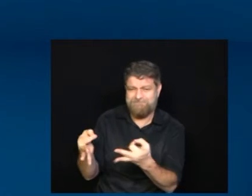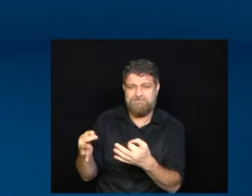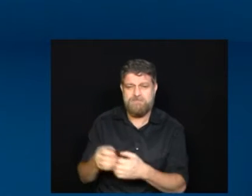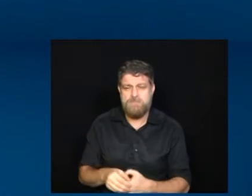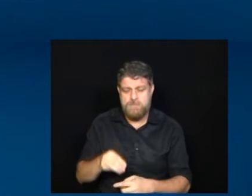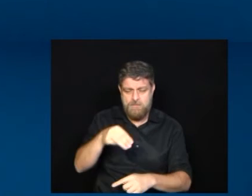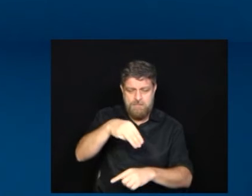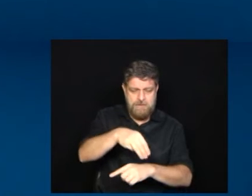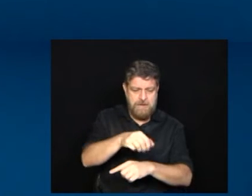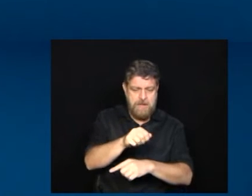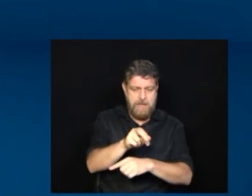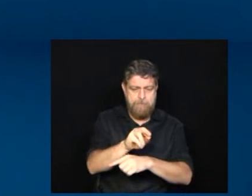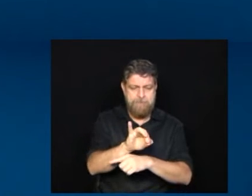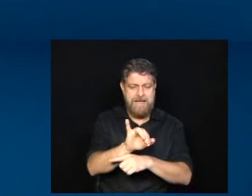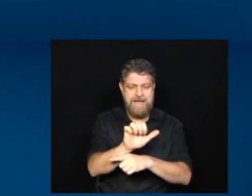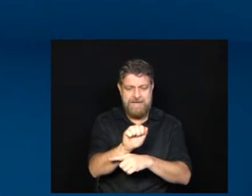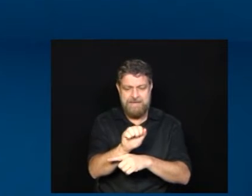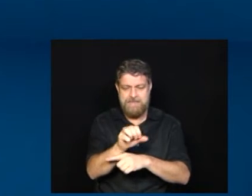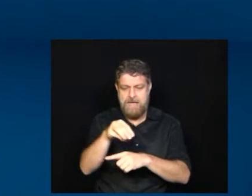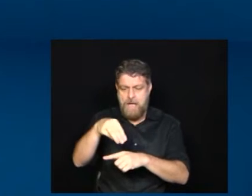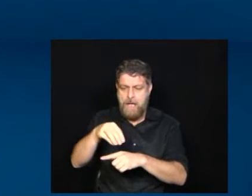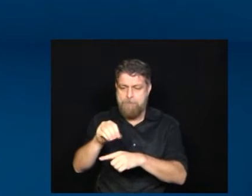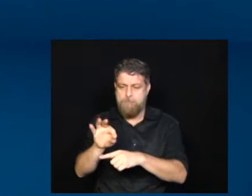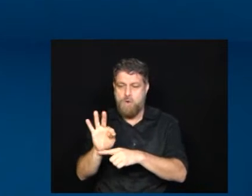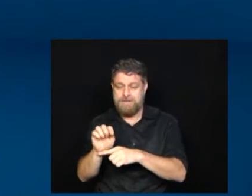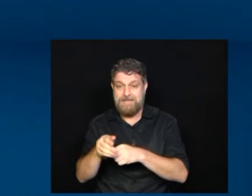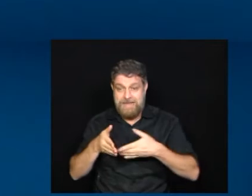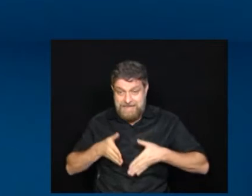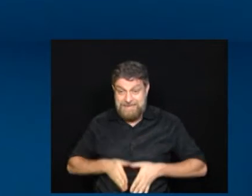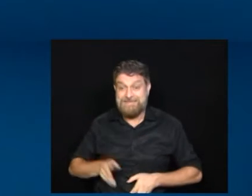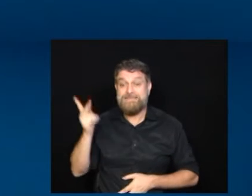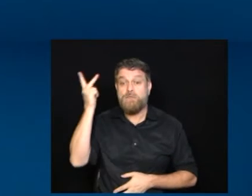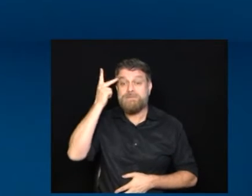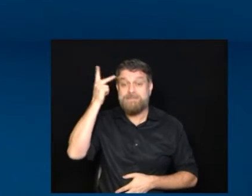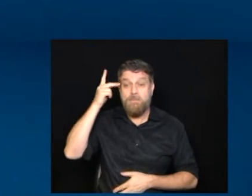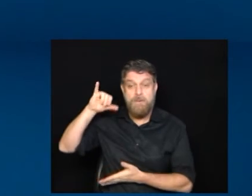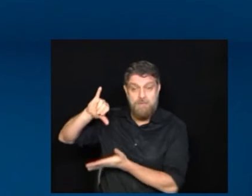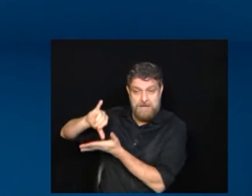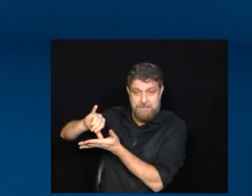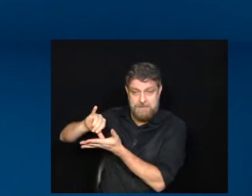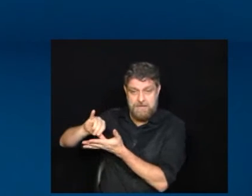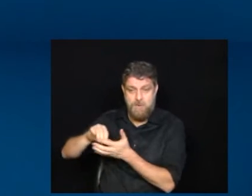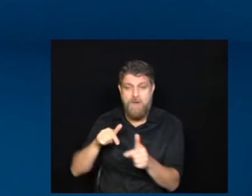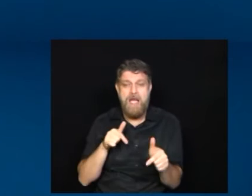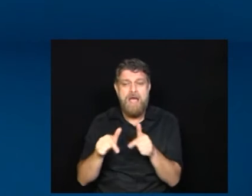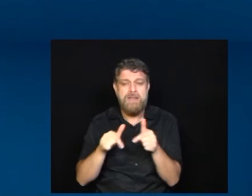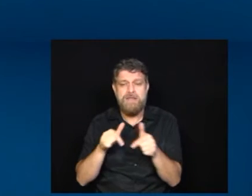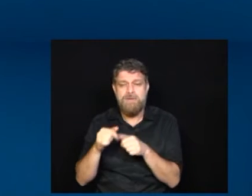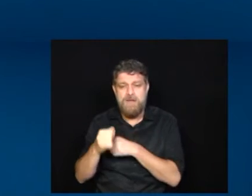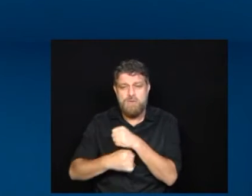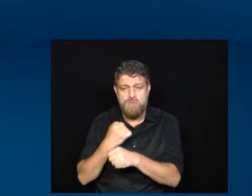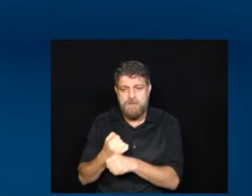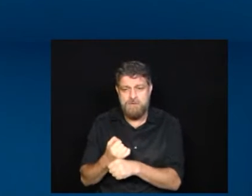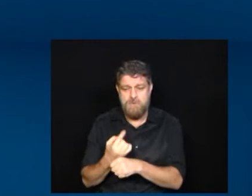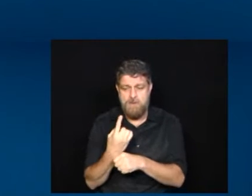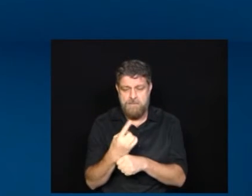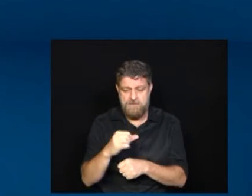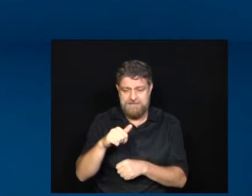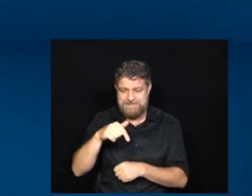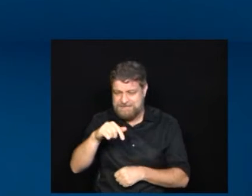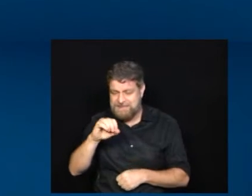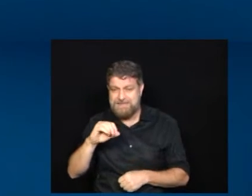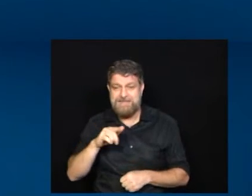a Maria do Carmo Martinez Mota. Ela é nascida na capital paulista e atua desde 1970 em